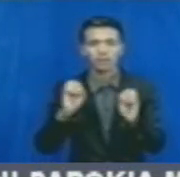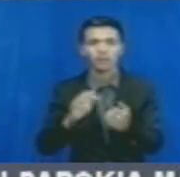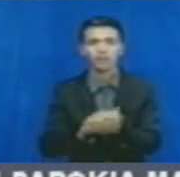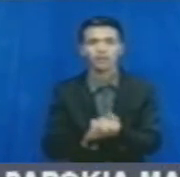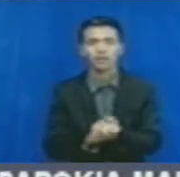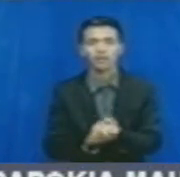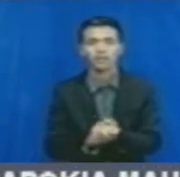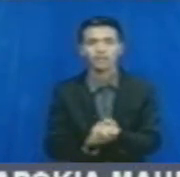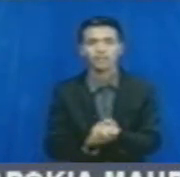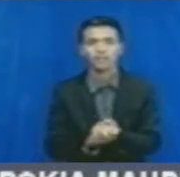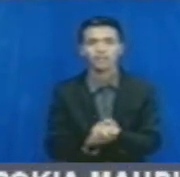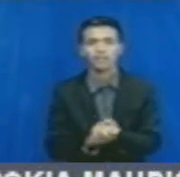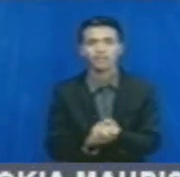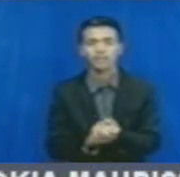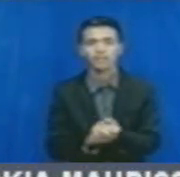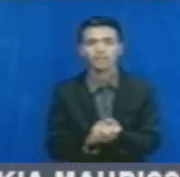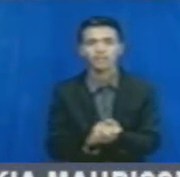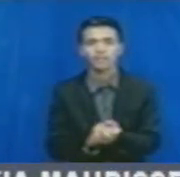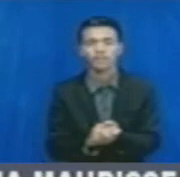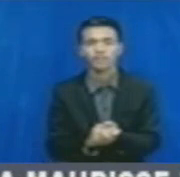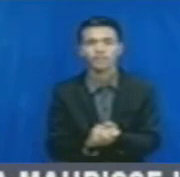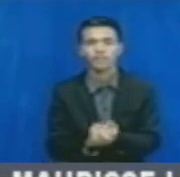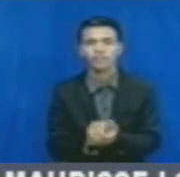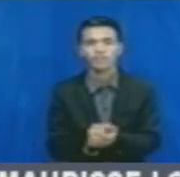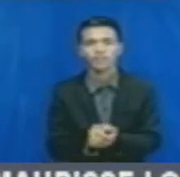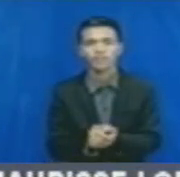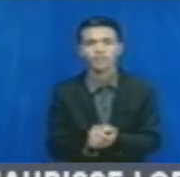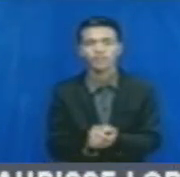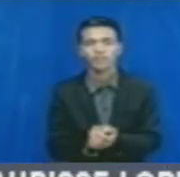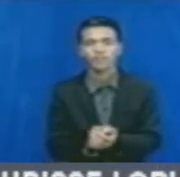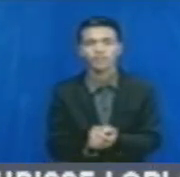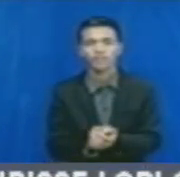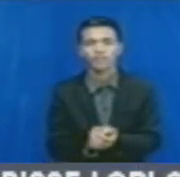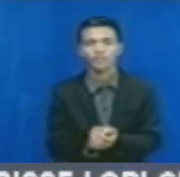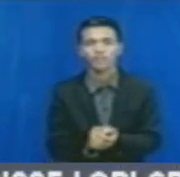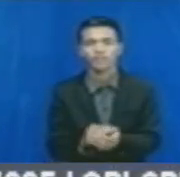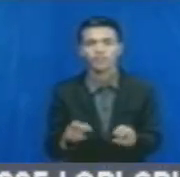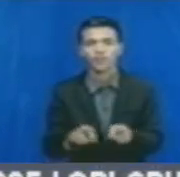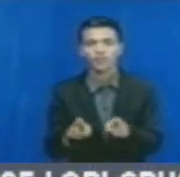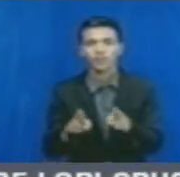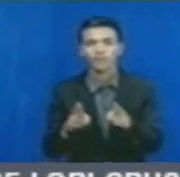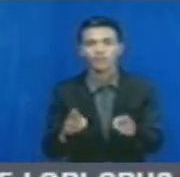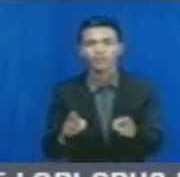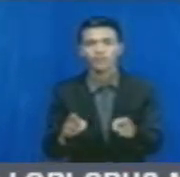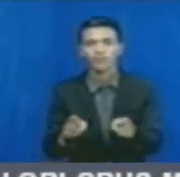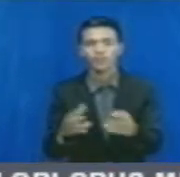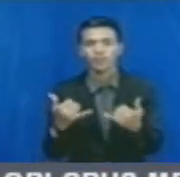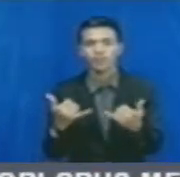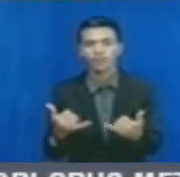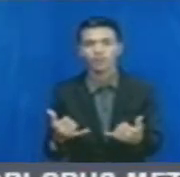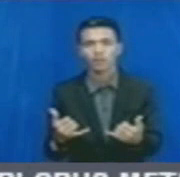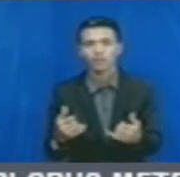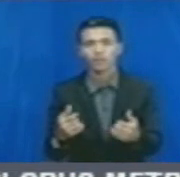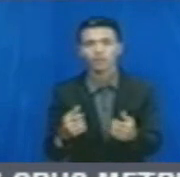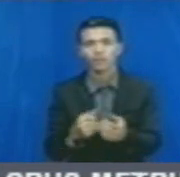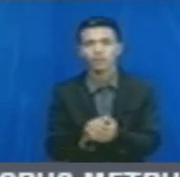ser uma situação ainda bem, bem longa, ainda precisa projeto bom. Então, uma monta ainda bem, início ainda,